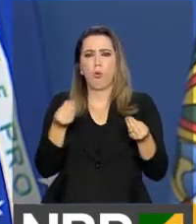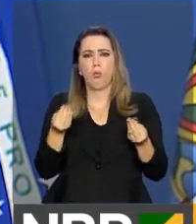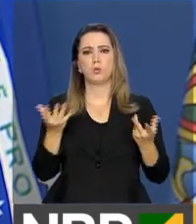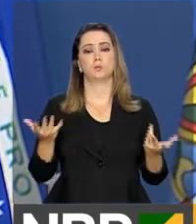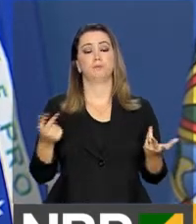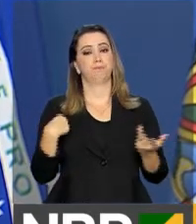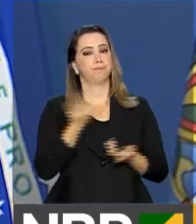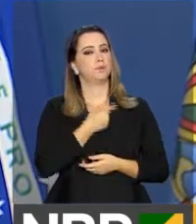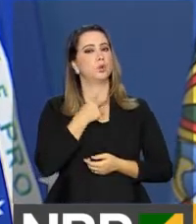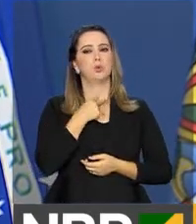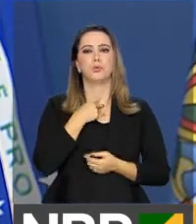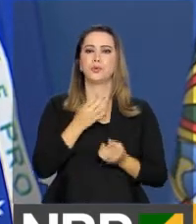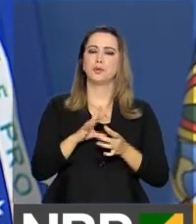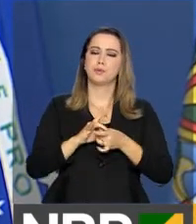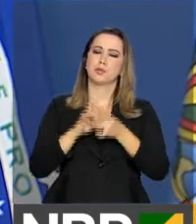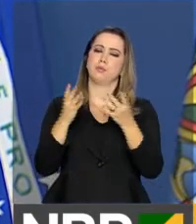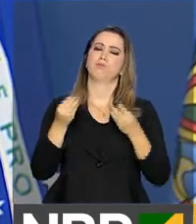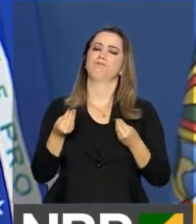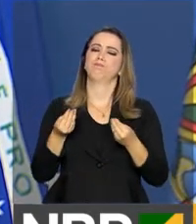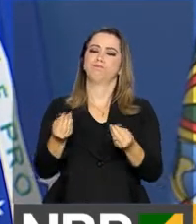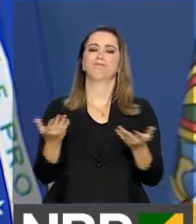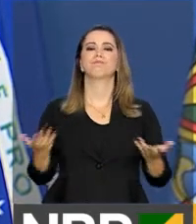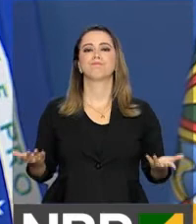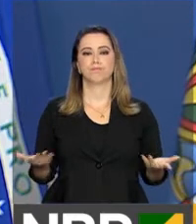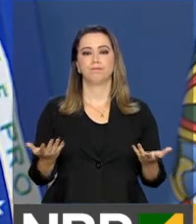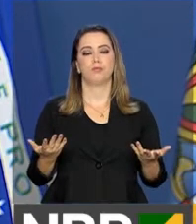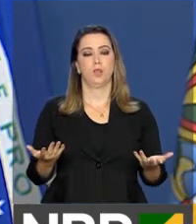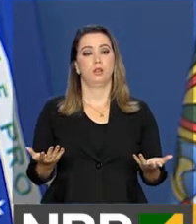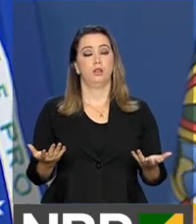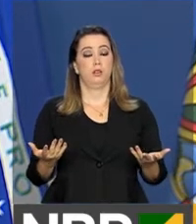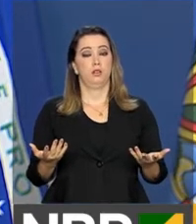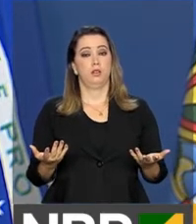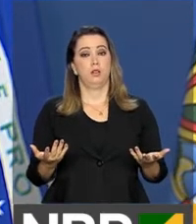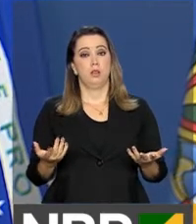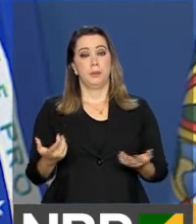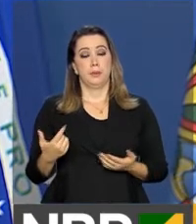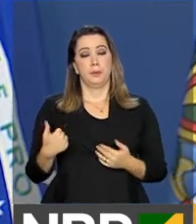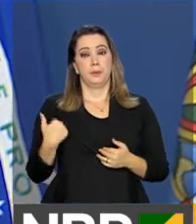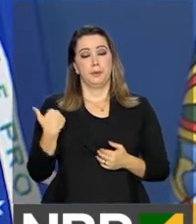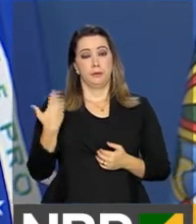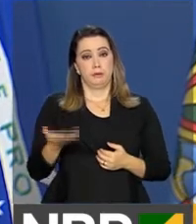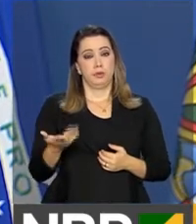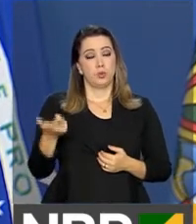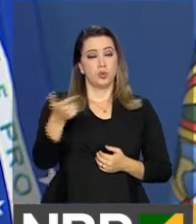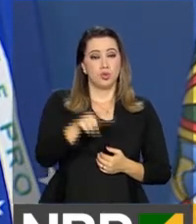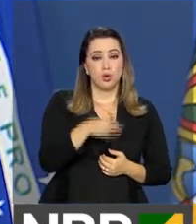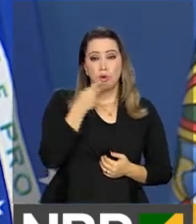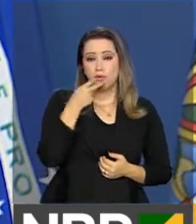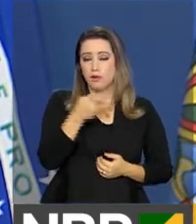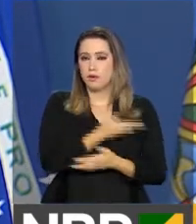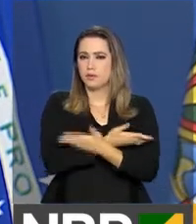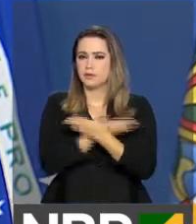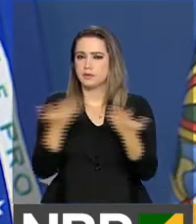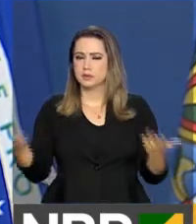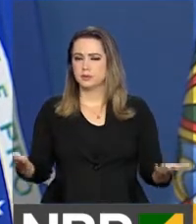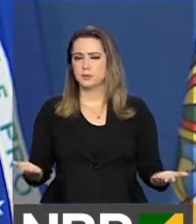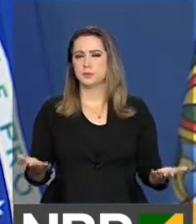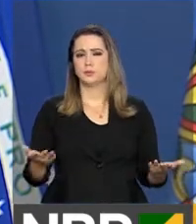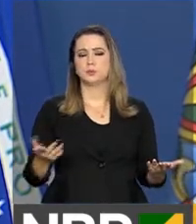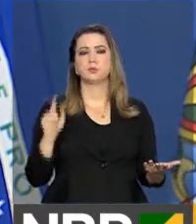que isso aconteça portanto a eu quero mais uma vez reiterar